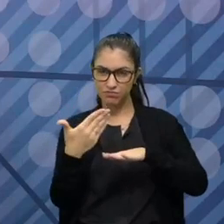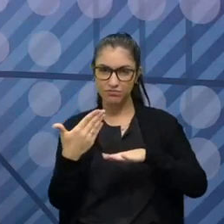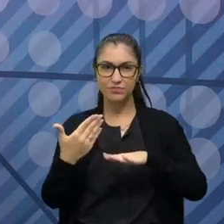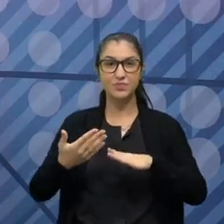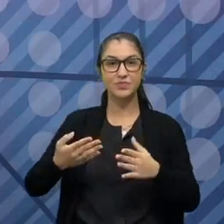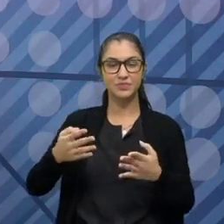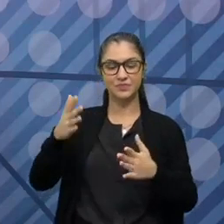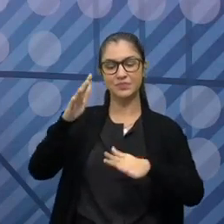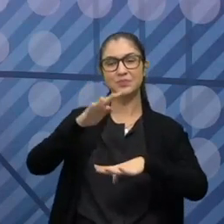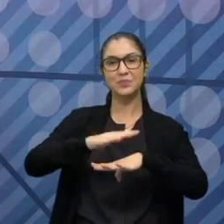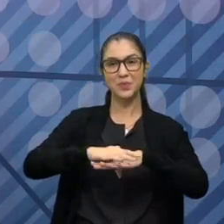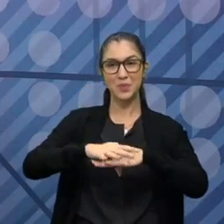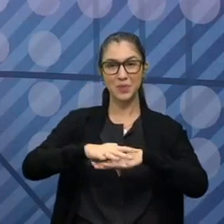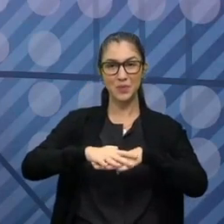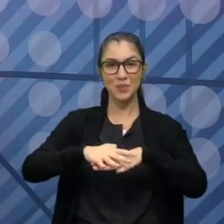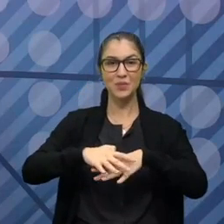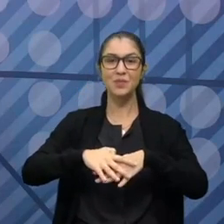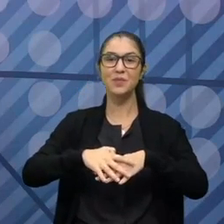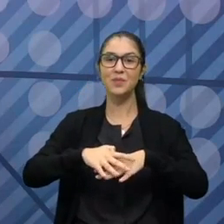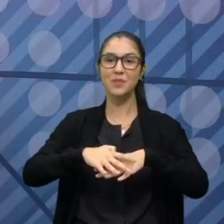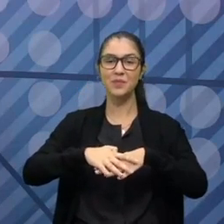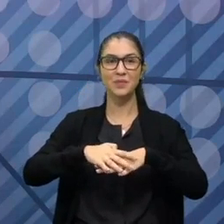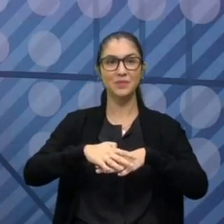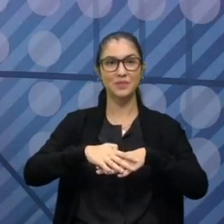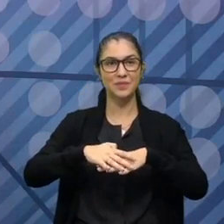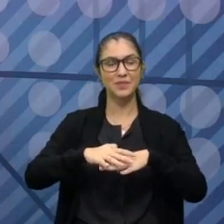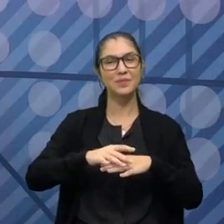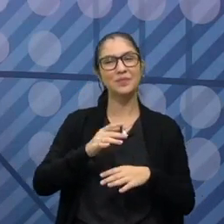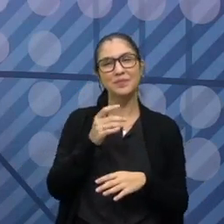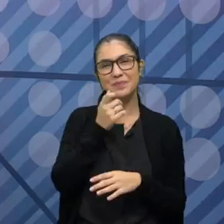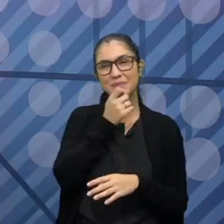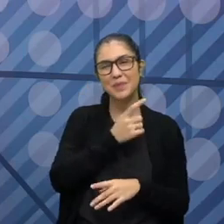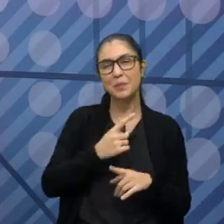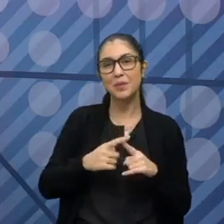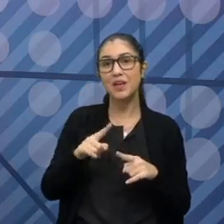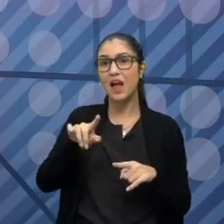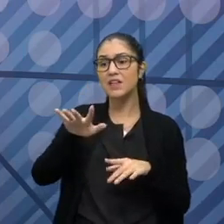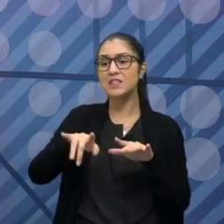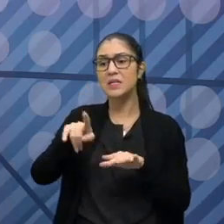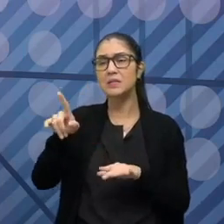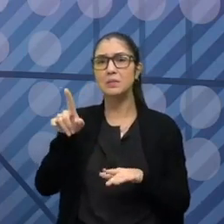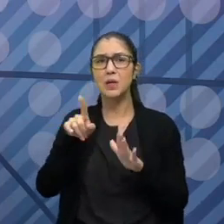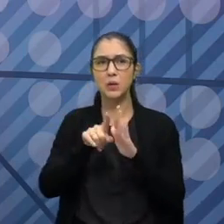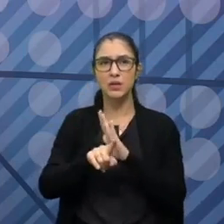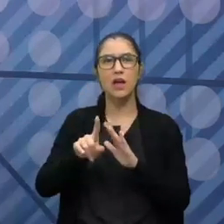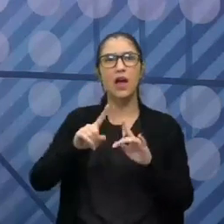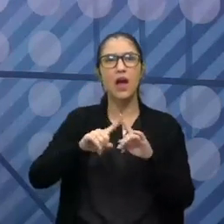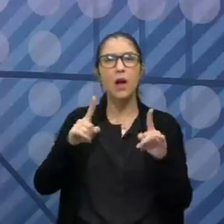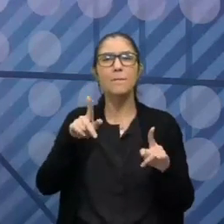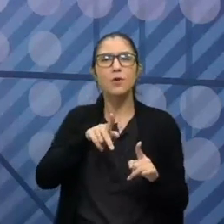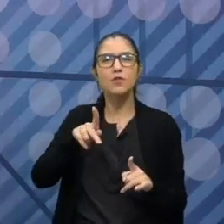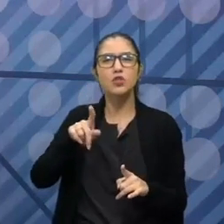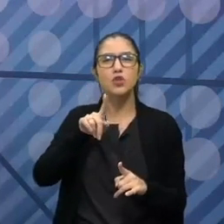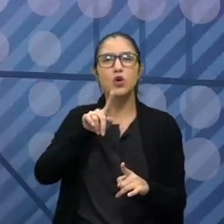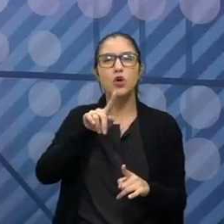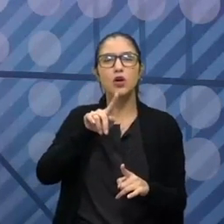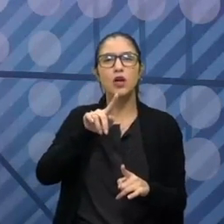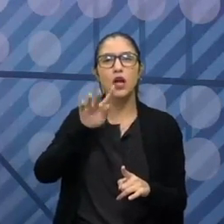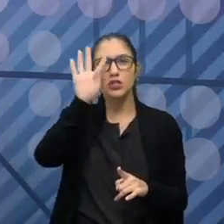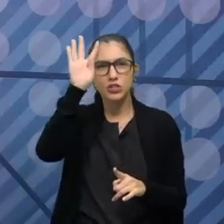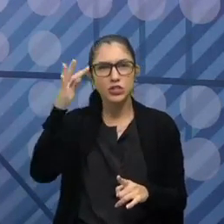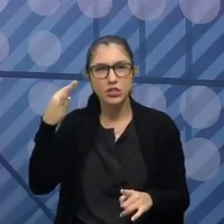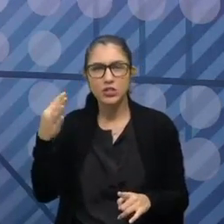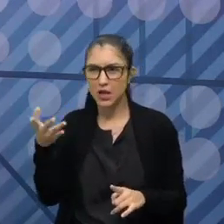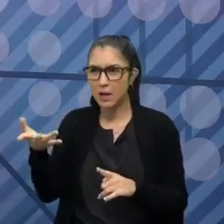ó, matemática, bate aqui. É engraçado que às vezes eles não perguntam assim, ai, a Tirza veio hoje. Eles perguntam,